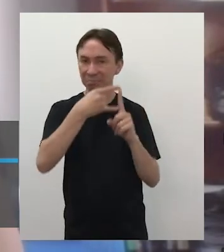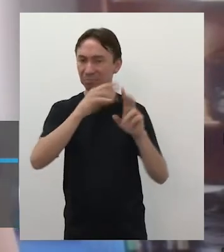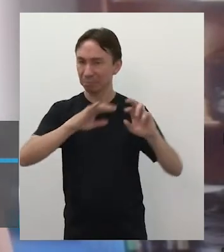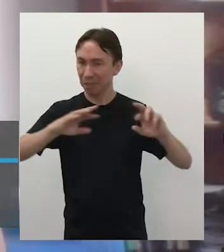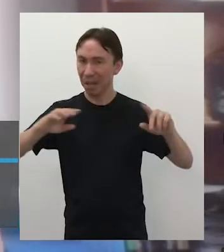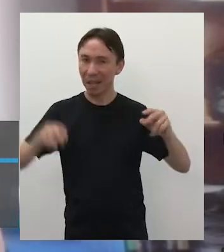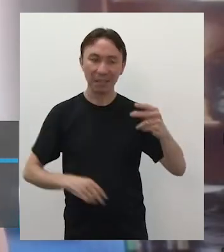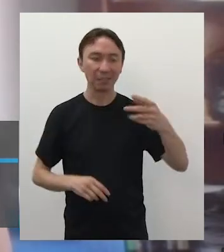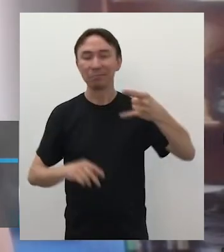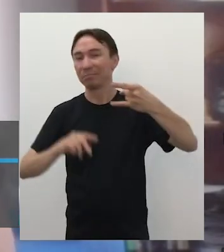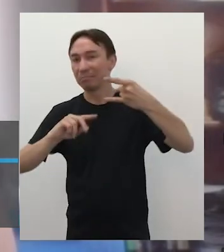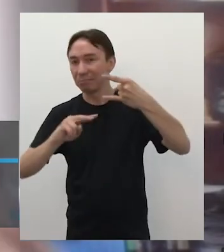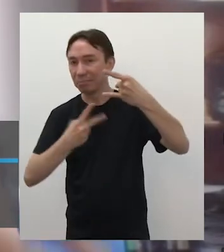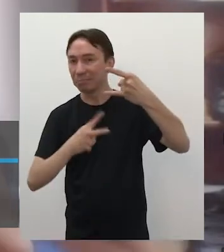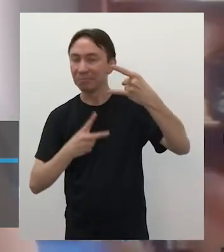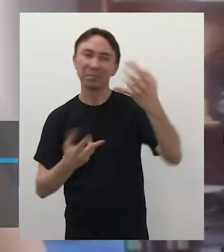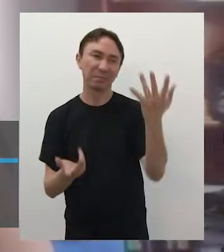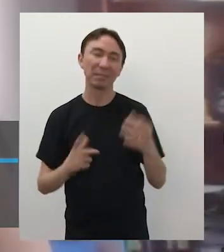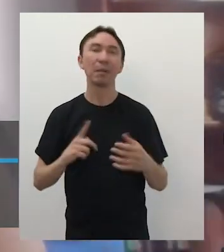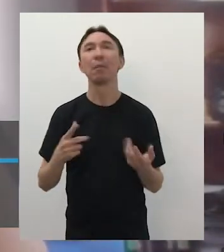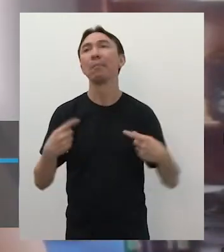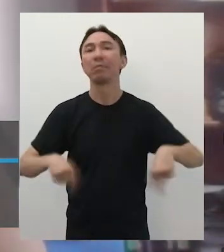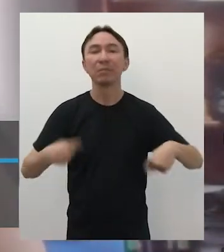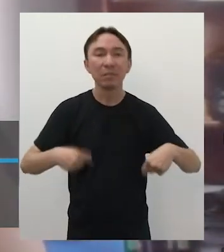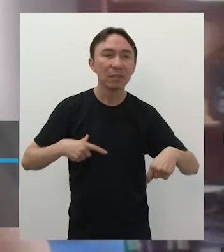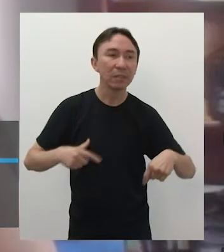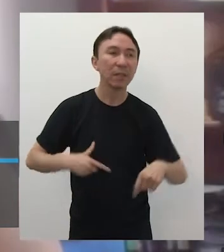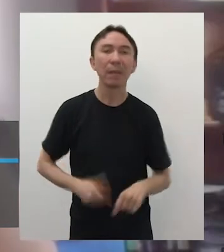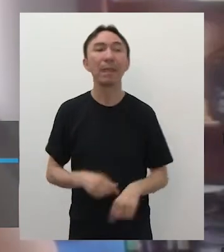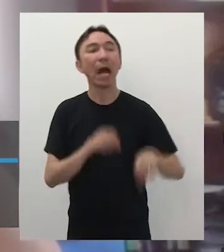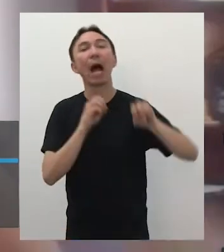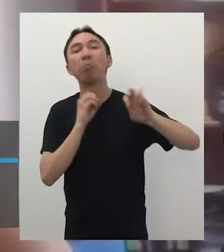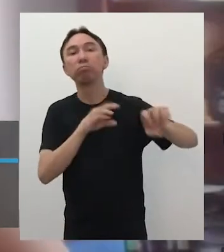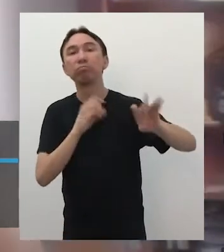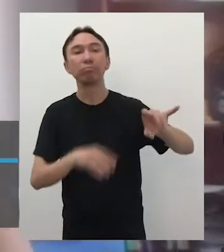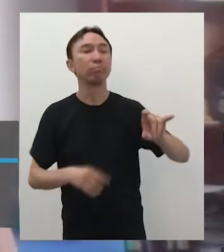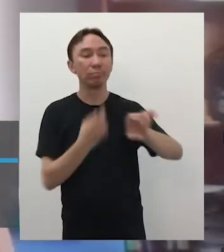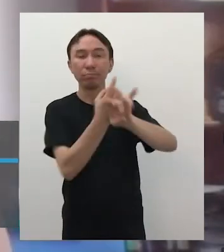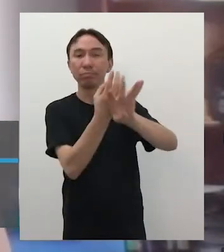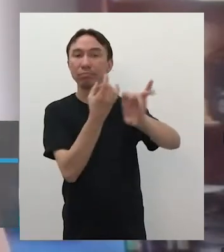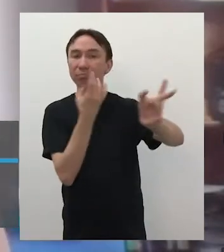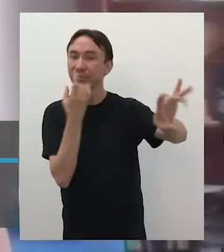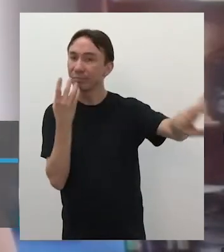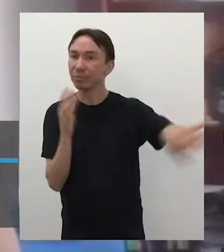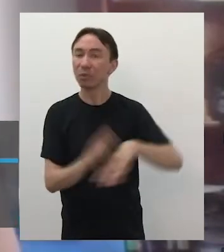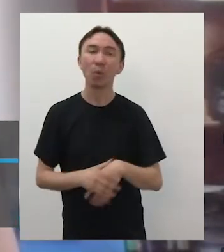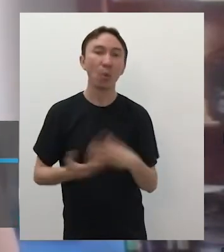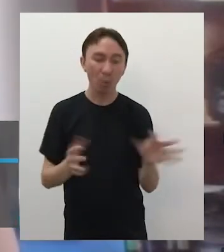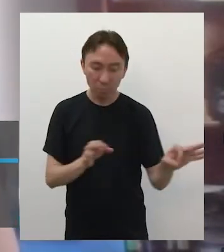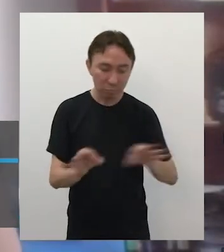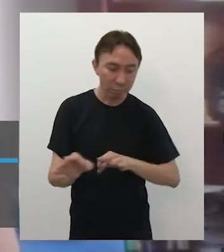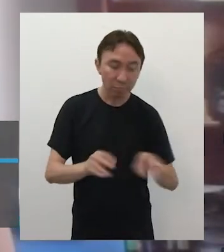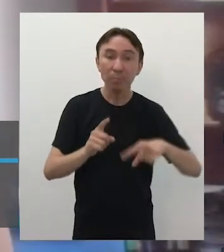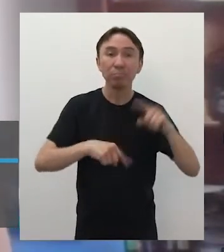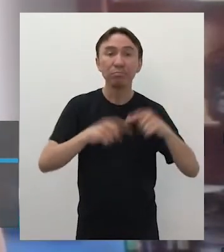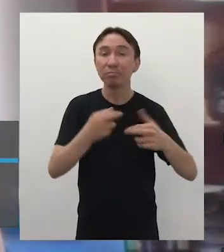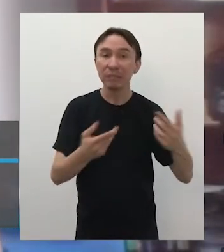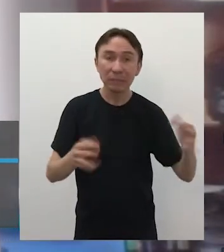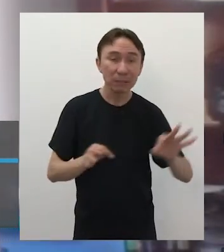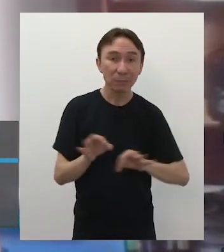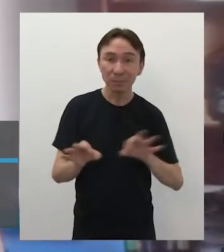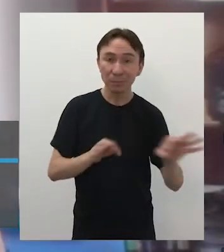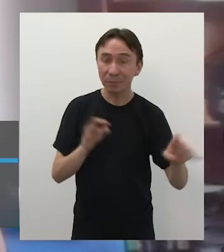de autogestão justamente porque a gente precisa dessa competência socioemocional e precisa desenvolver ela. E aí, para trazer aquele exemplo que eu